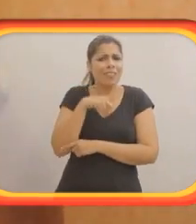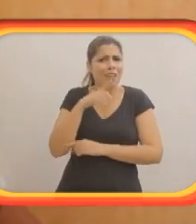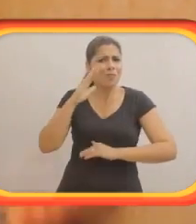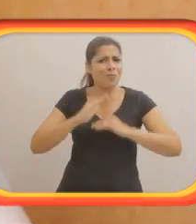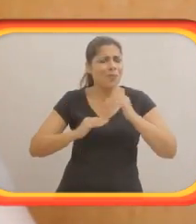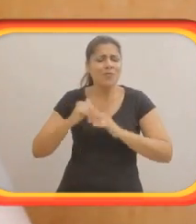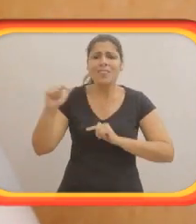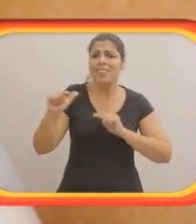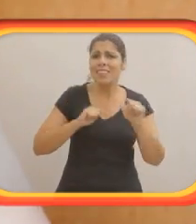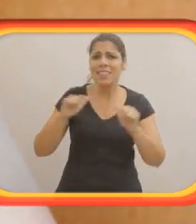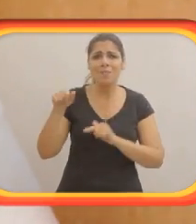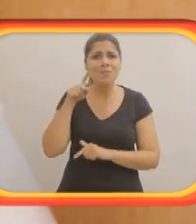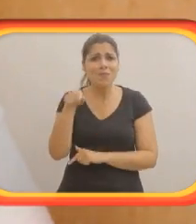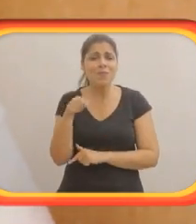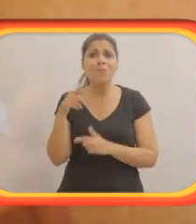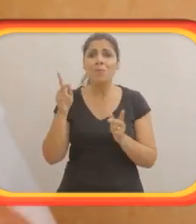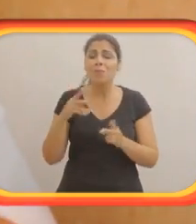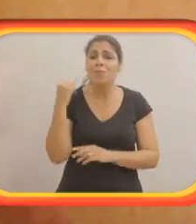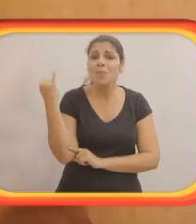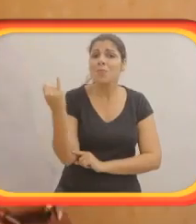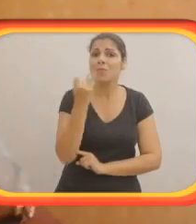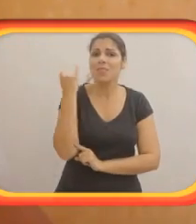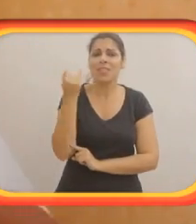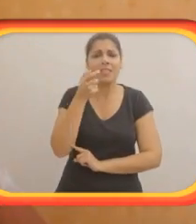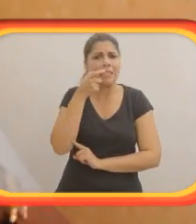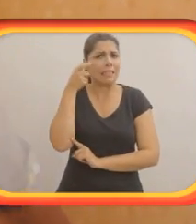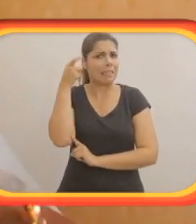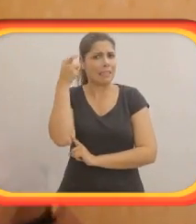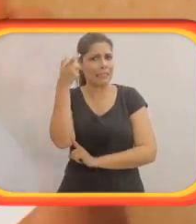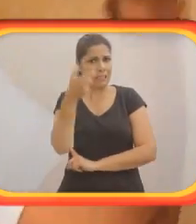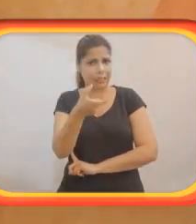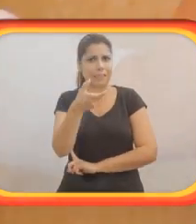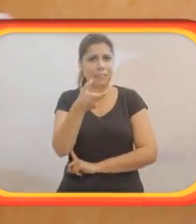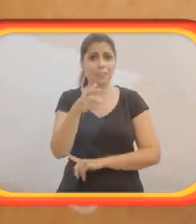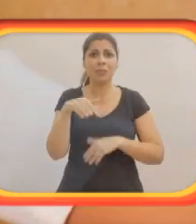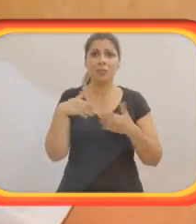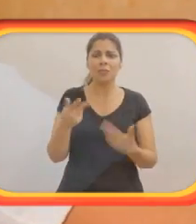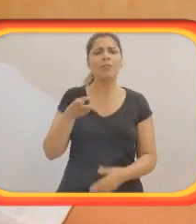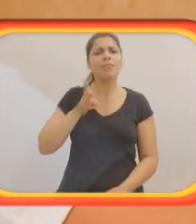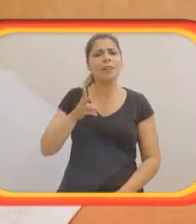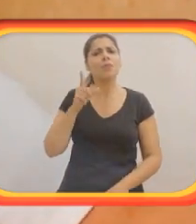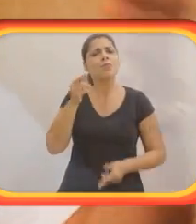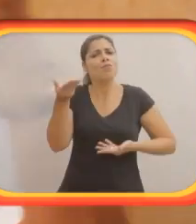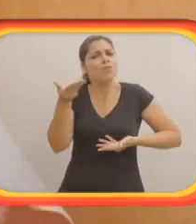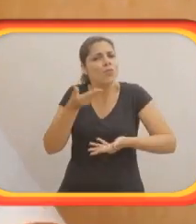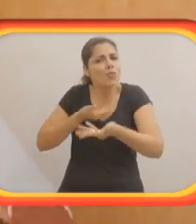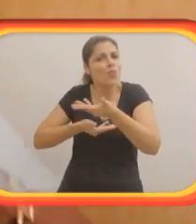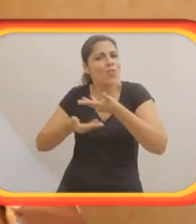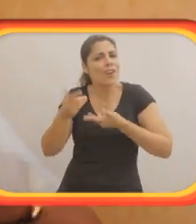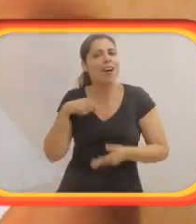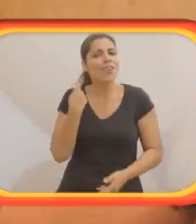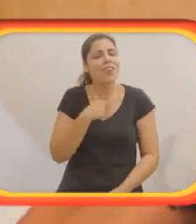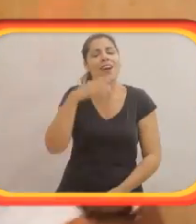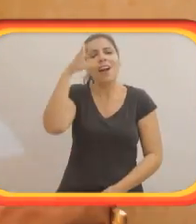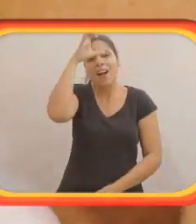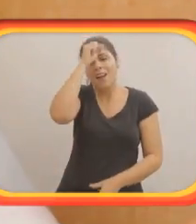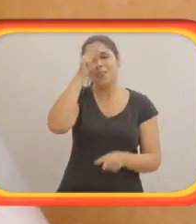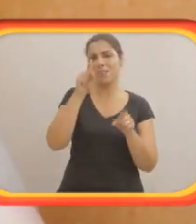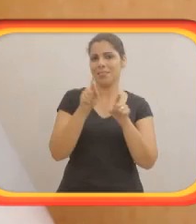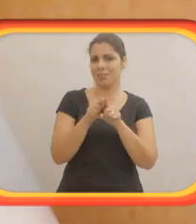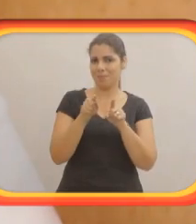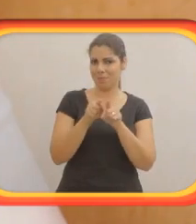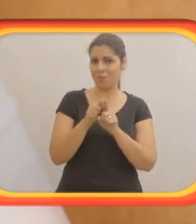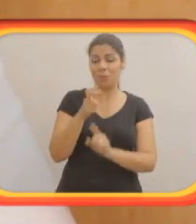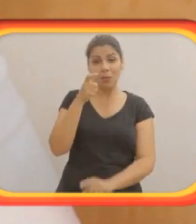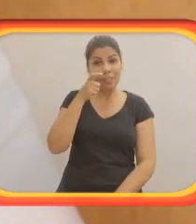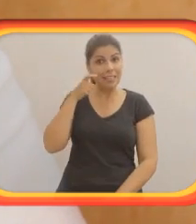viu alguma questão e às vezes até traz: professor, eu vi isso assim, assim, tem esse profissional trabalhando com isso, é mesmo importante, é